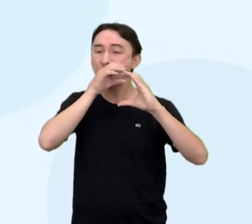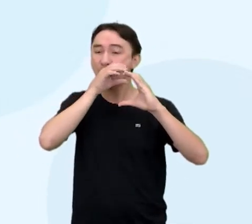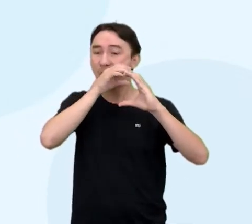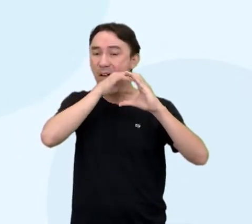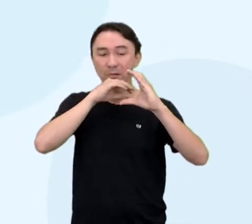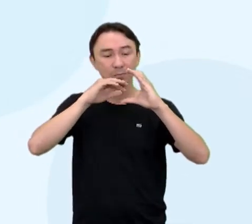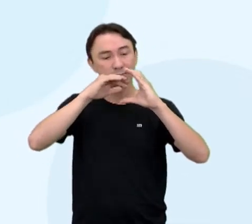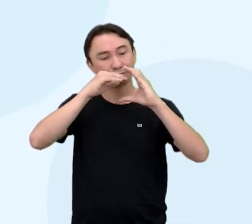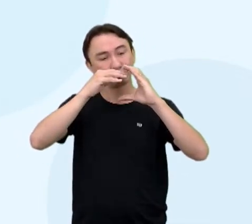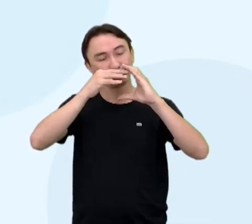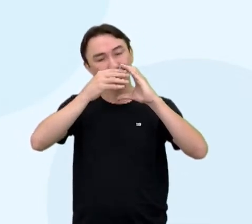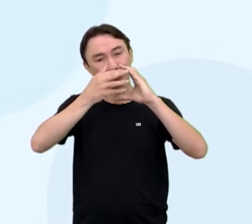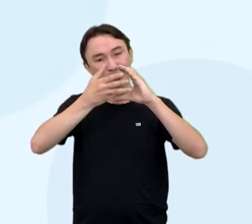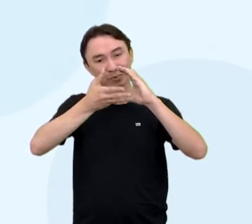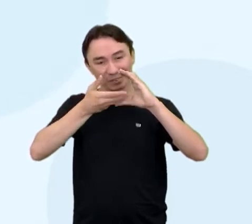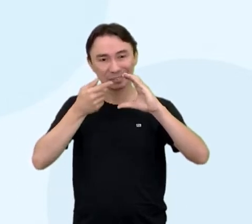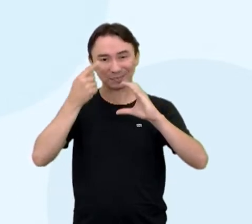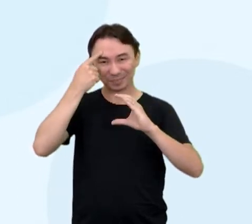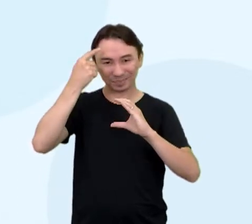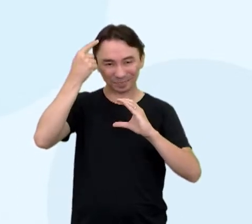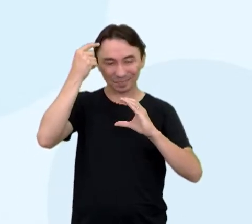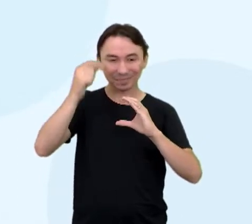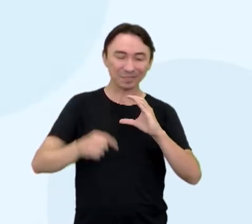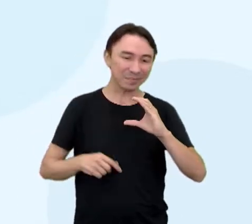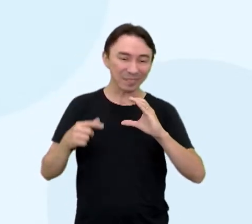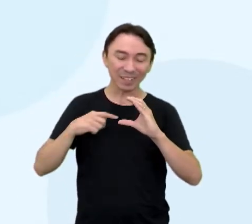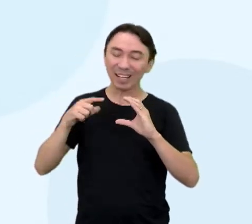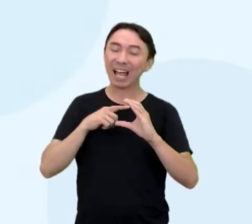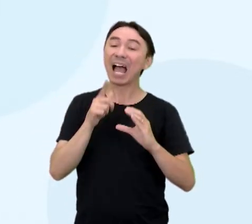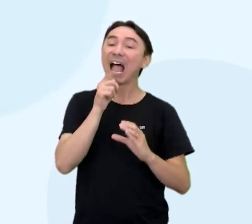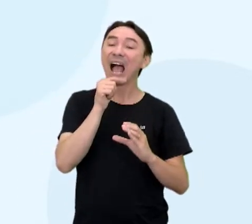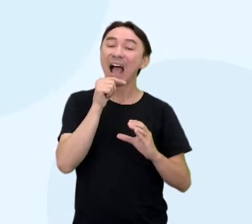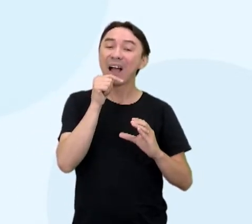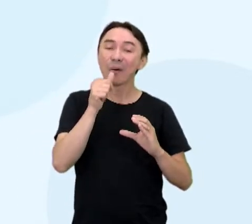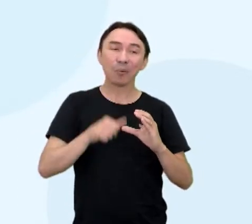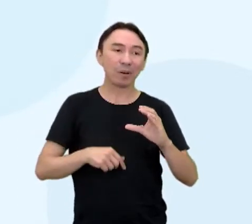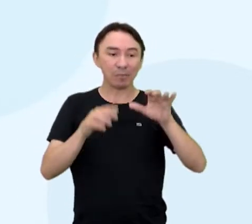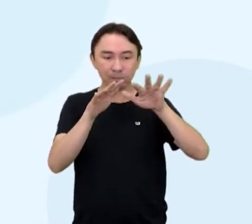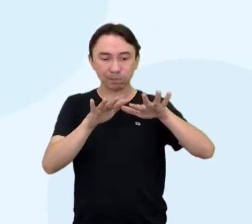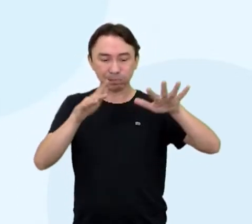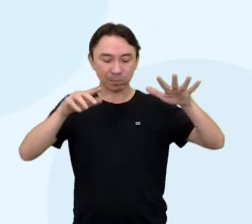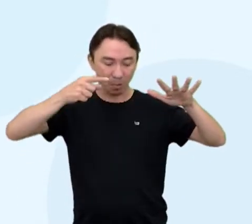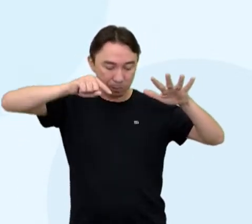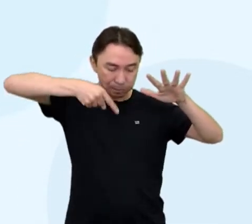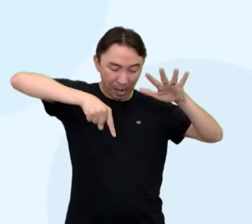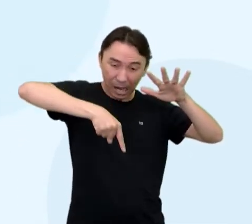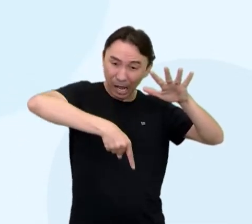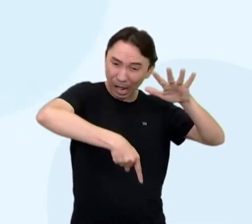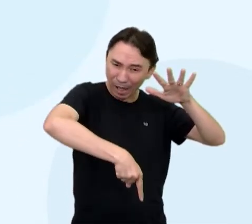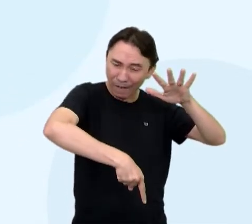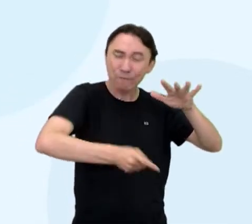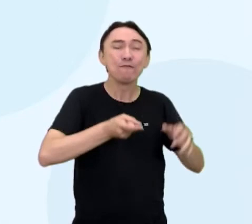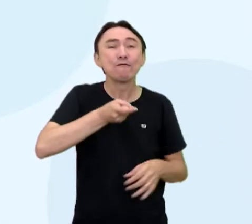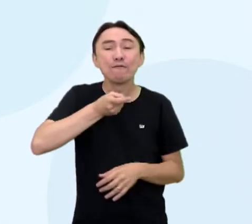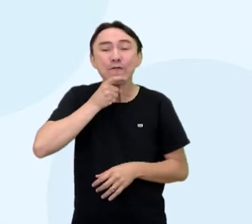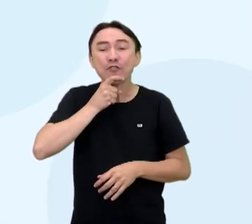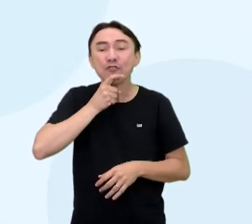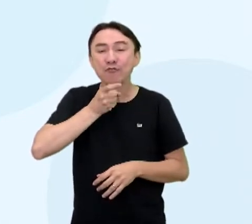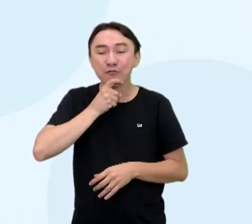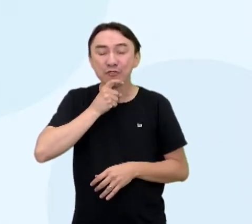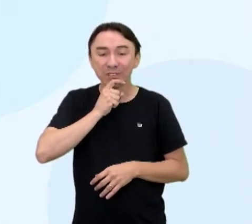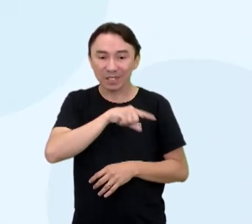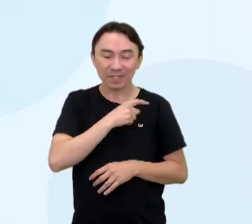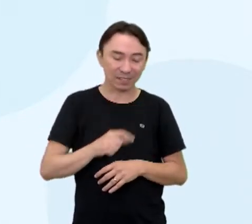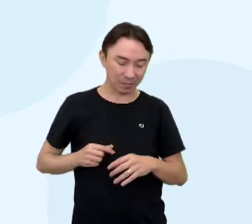como lá no fundo do oceano é muito mais frio, ela acaba resfriando muito mais rapidamente do que aqui na superfície, que